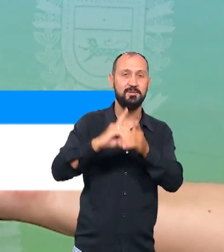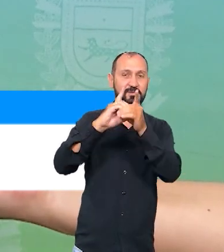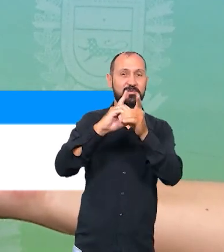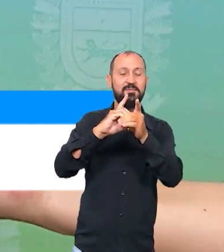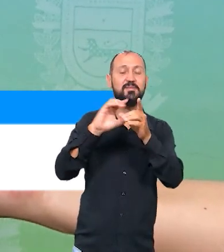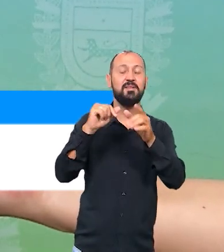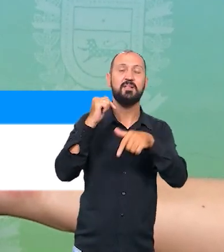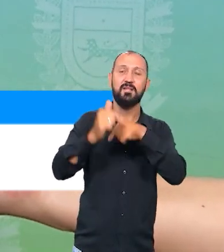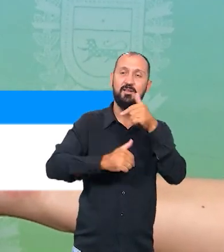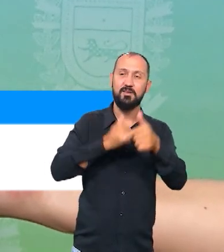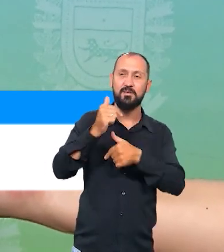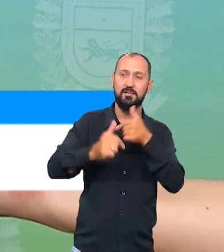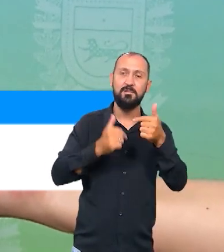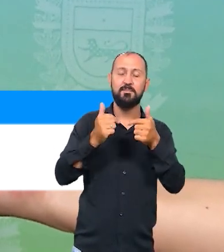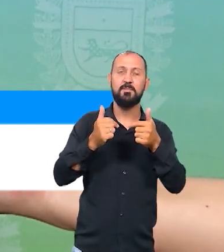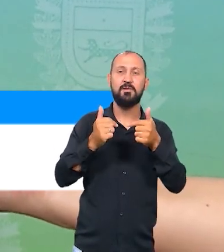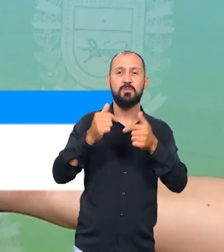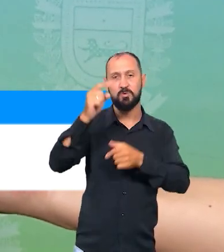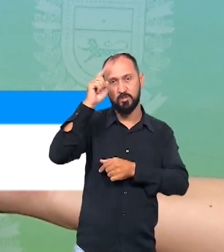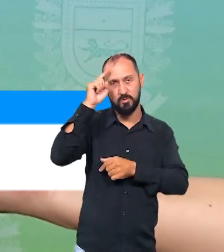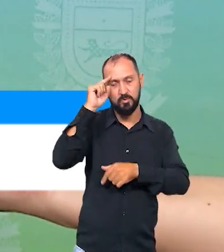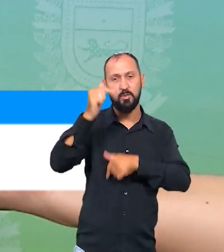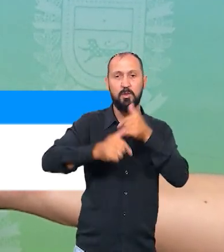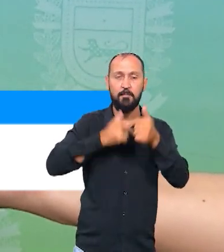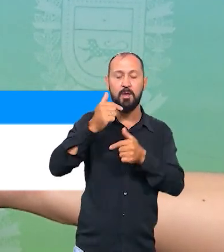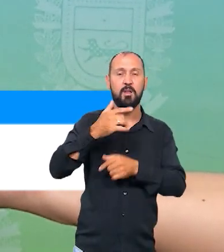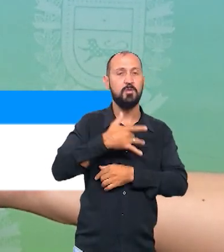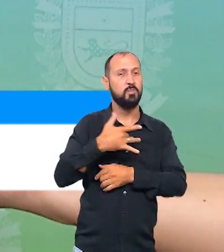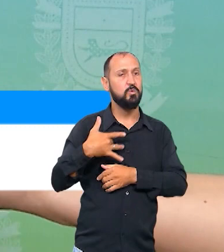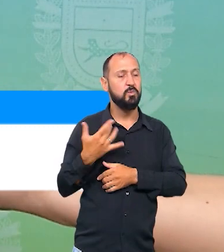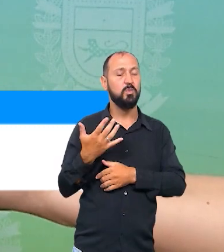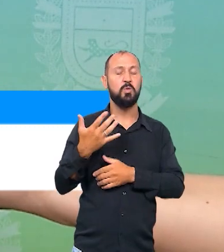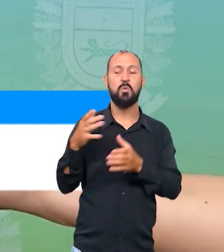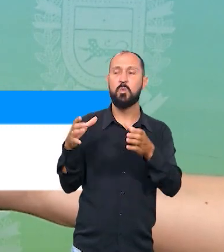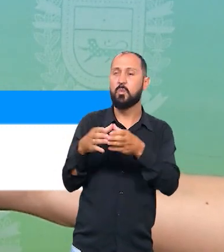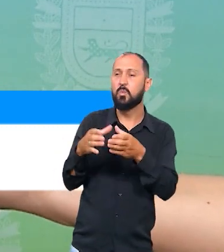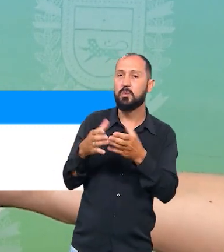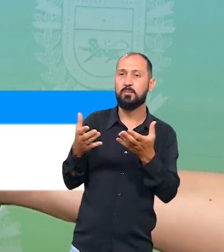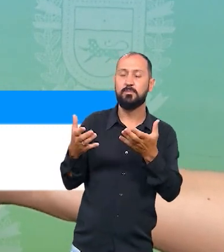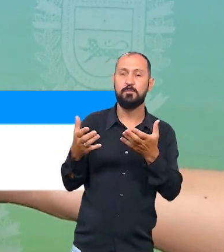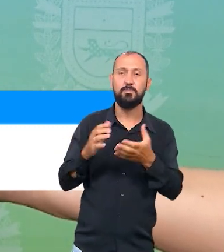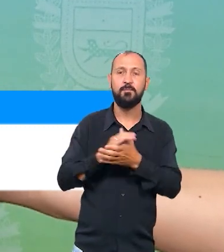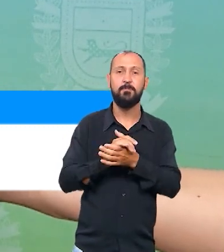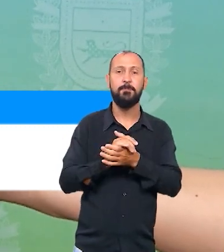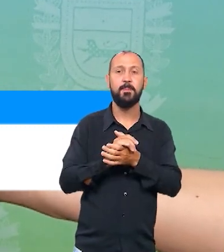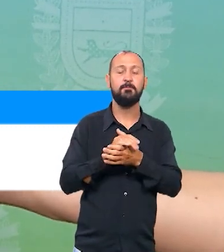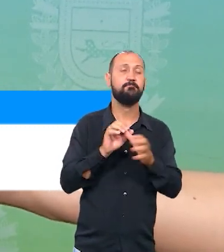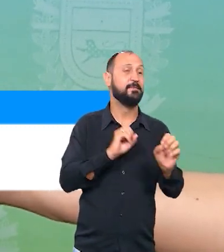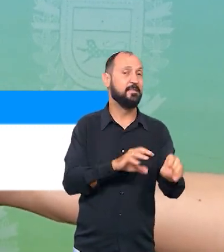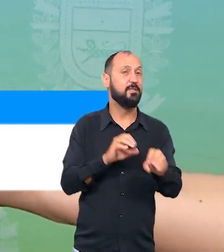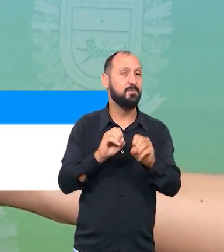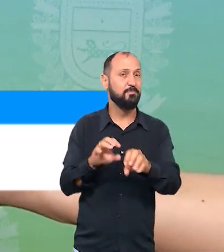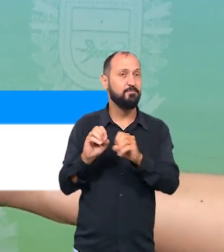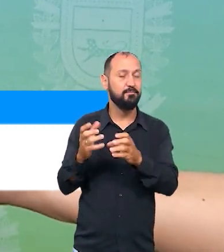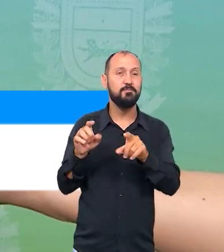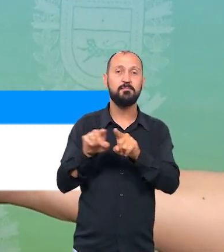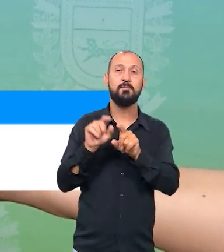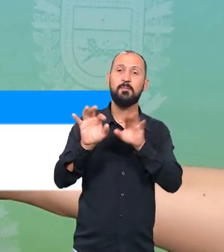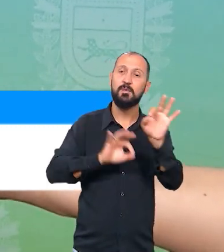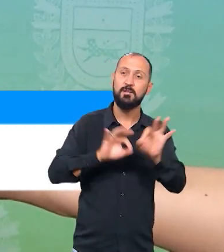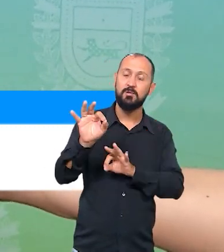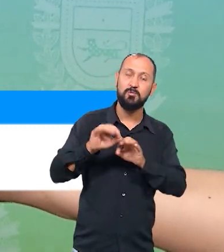sociedade democrática e que trabalha diuturnamente no campo da saúde, os psicólogos no campo da saúde, no campo